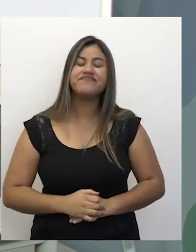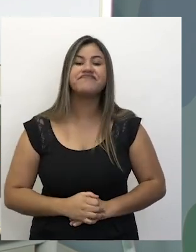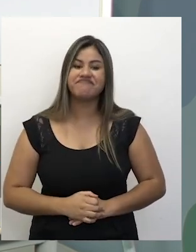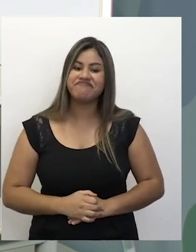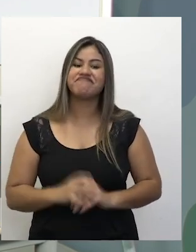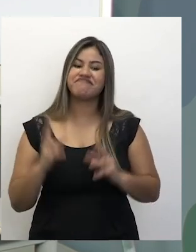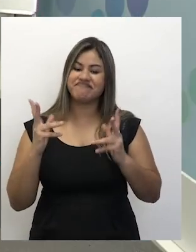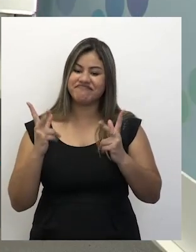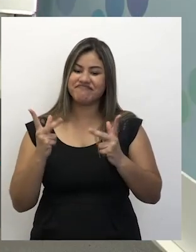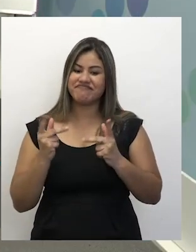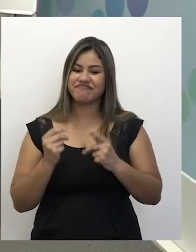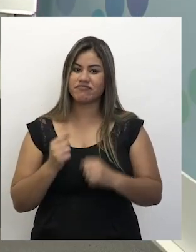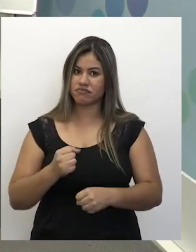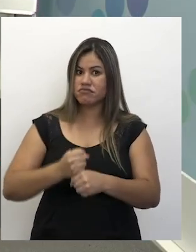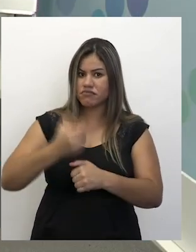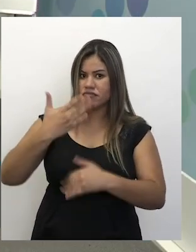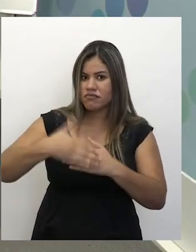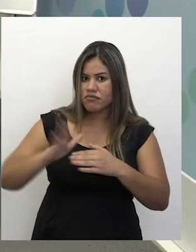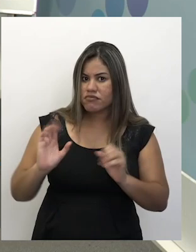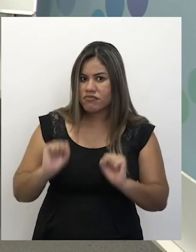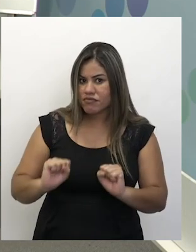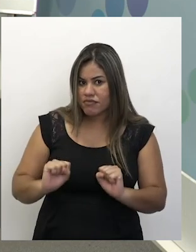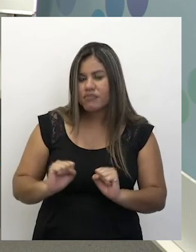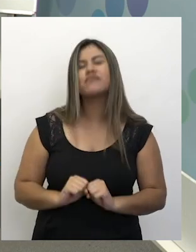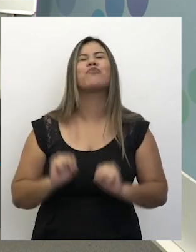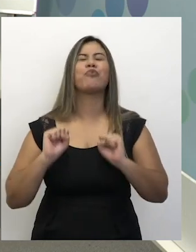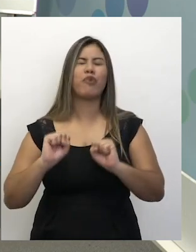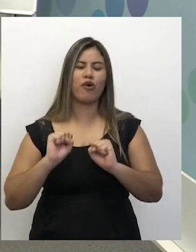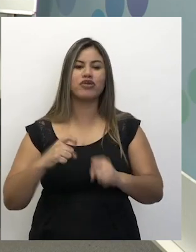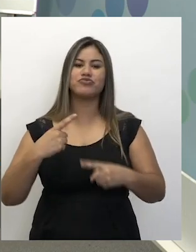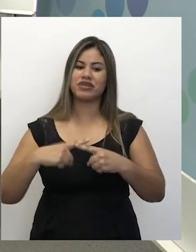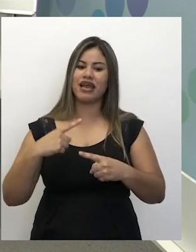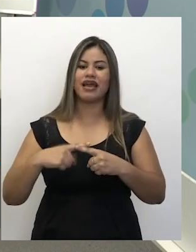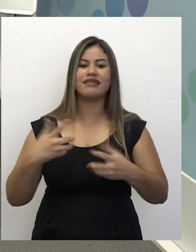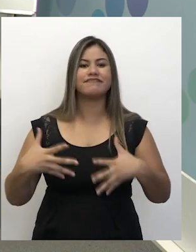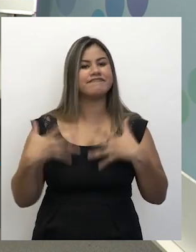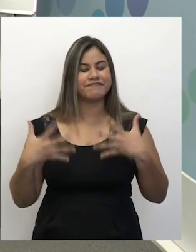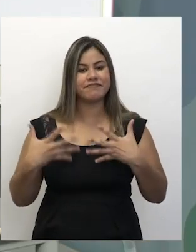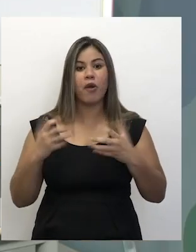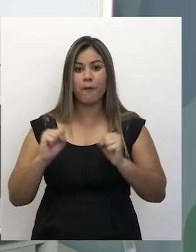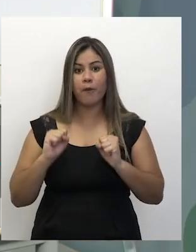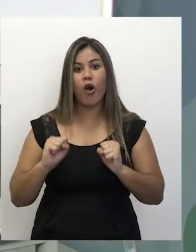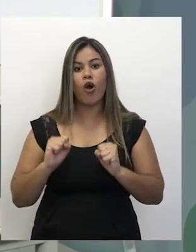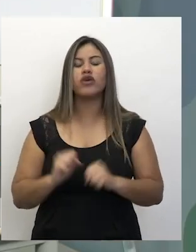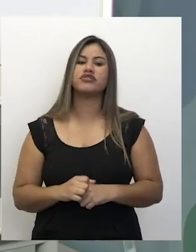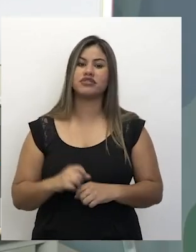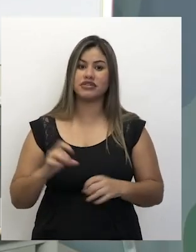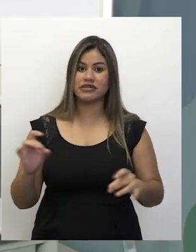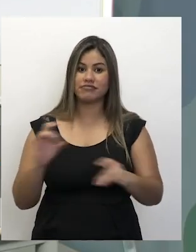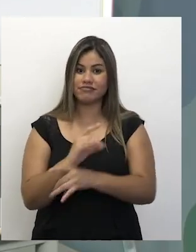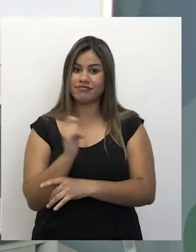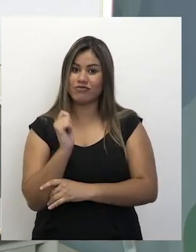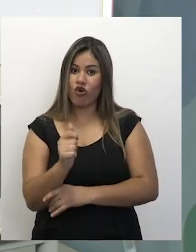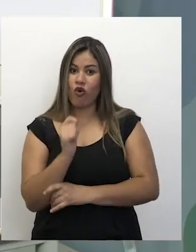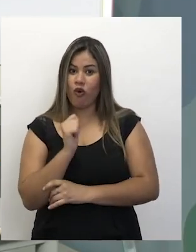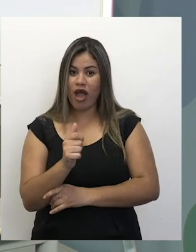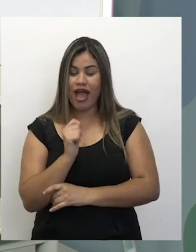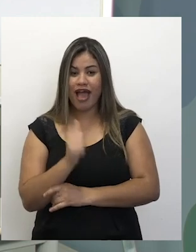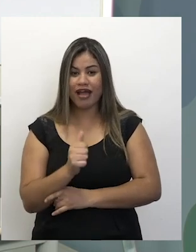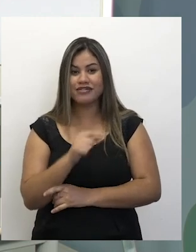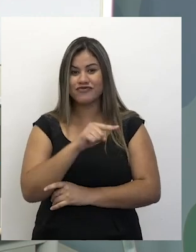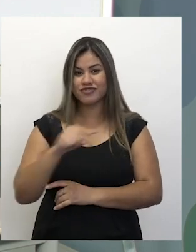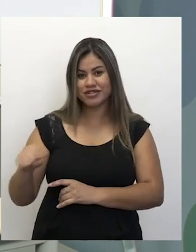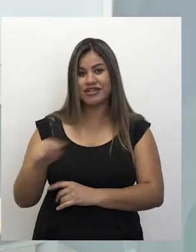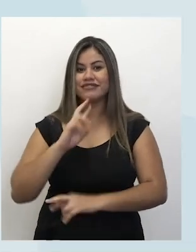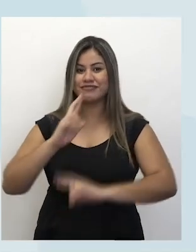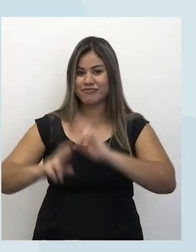do chat para você pode abrir pode abrir a meio chateada não pode participar conosco nós estamos terminando a aula mas pode participar conosco Olha